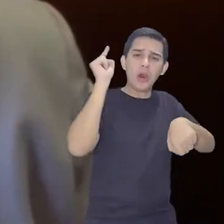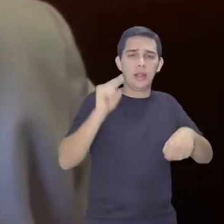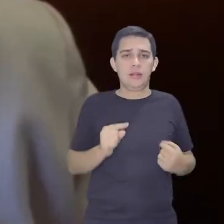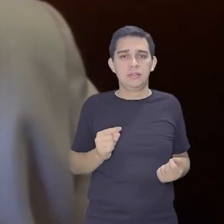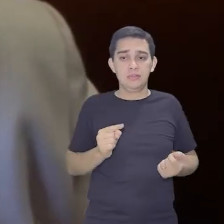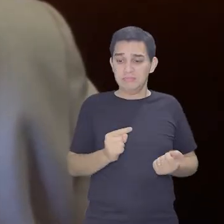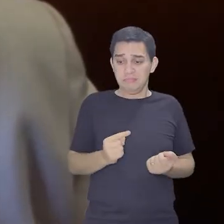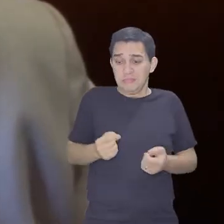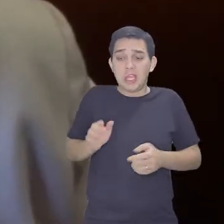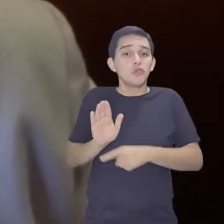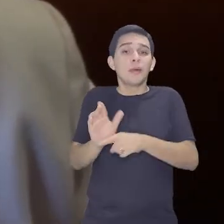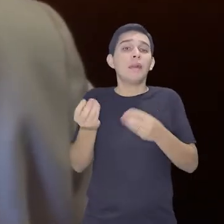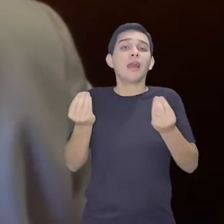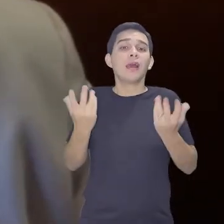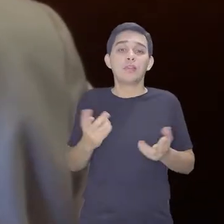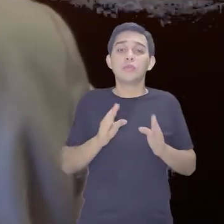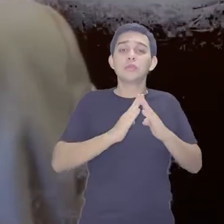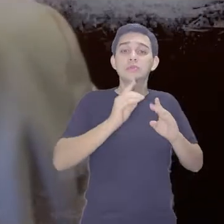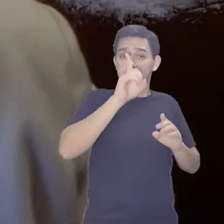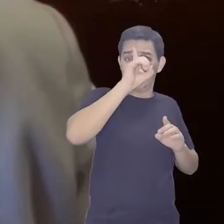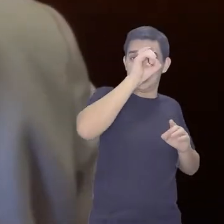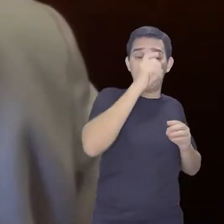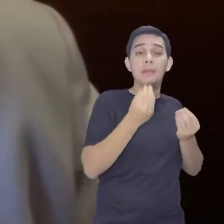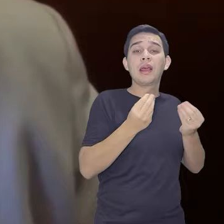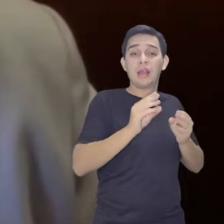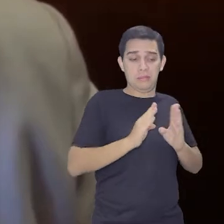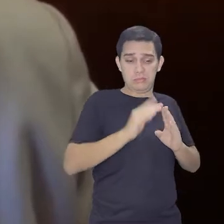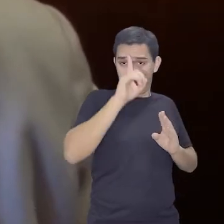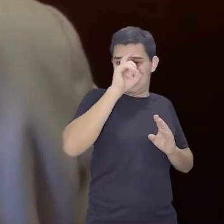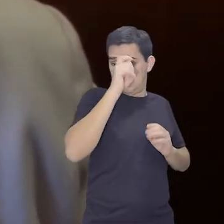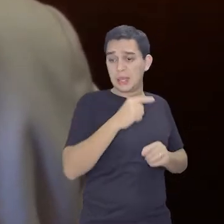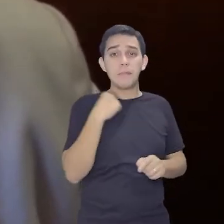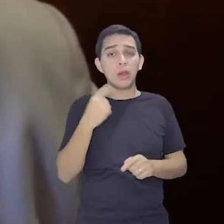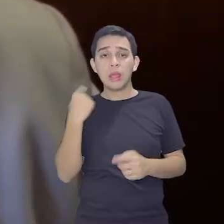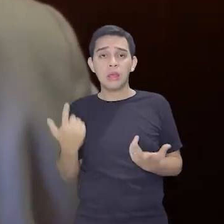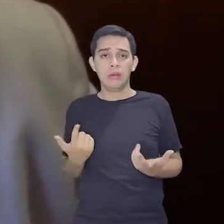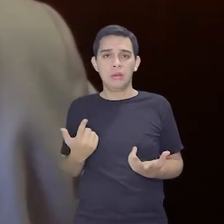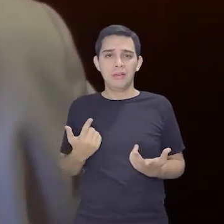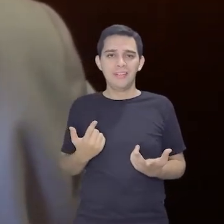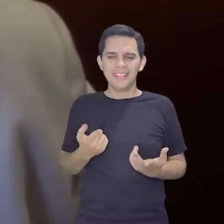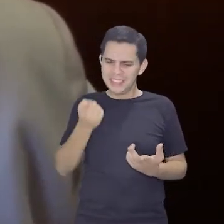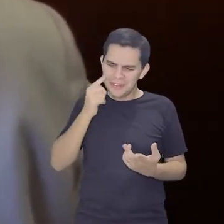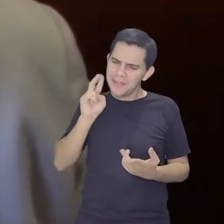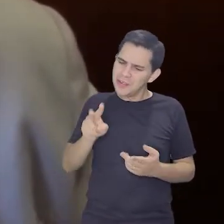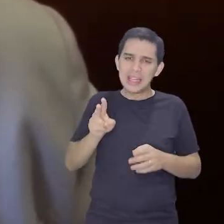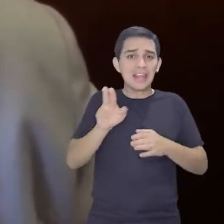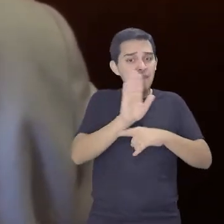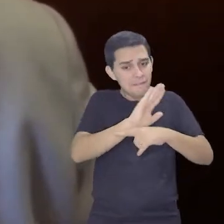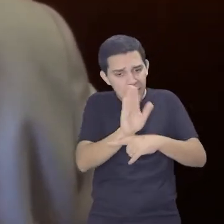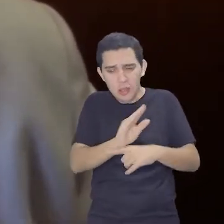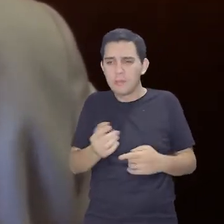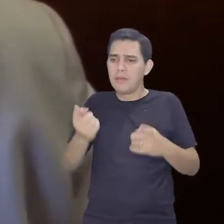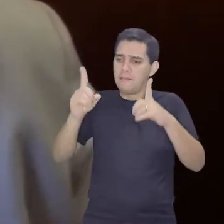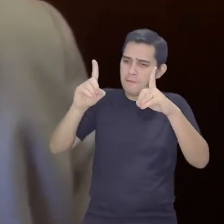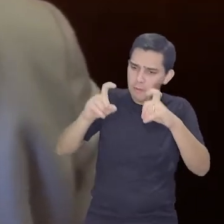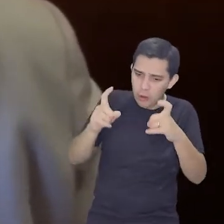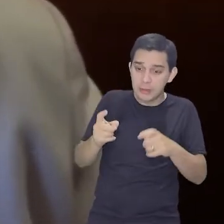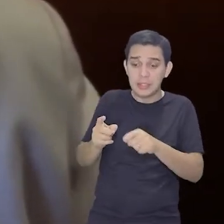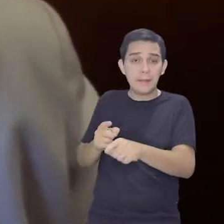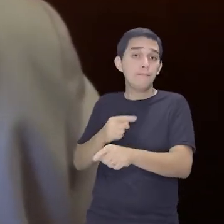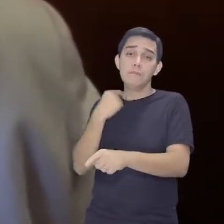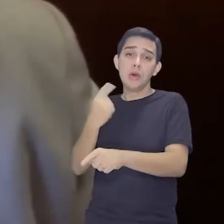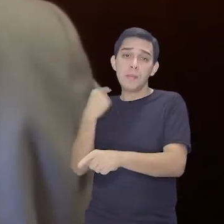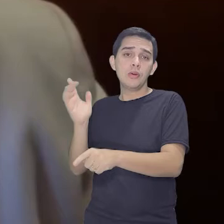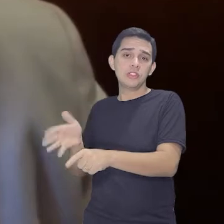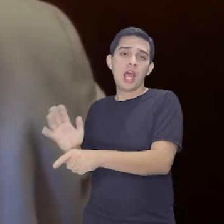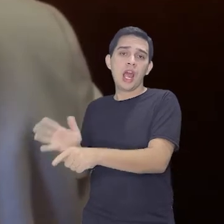Segundo, que os policiais sabiam que as vítimas não estavam vivas. A gente tem filmagem do socorro, a gente tem fotos